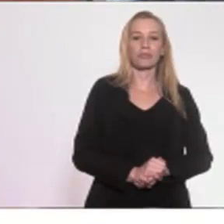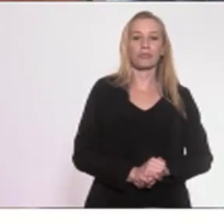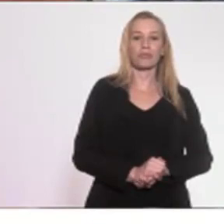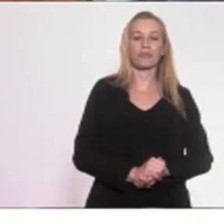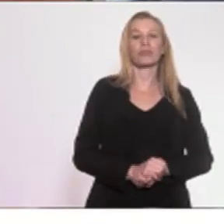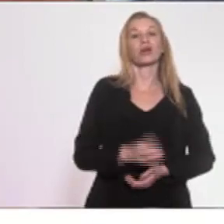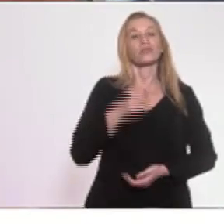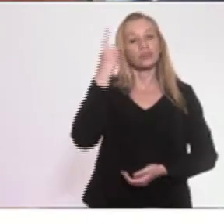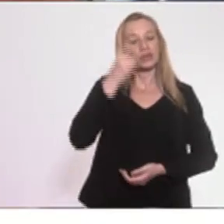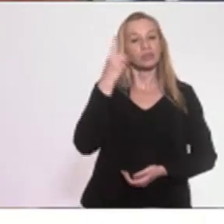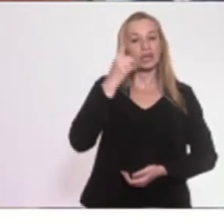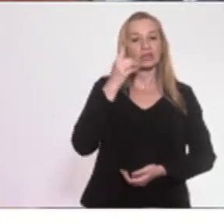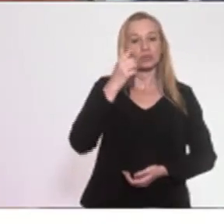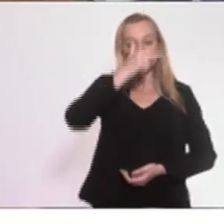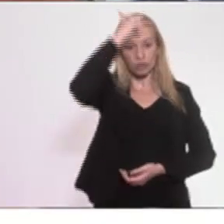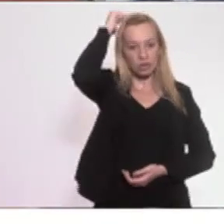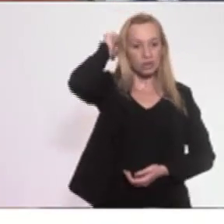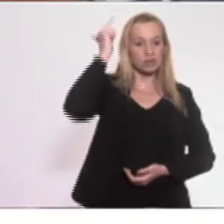Senhor presidente. Deputado Luiz.